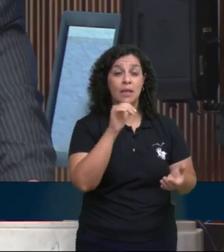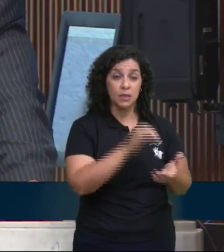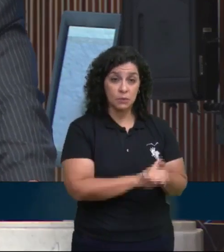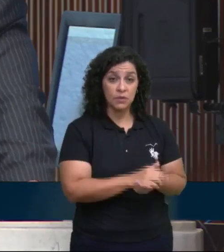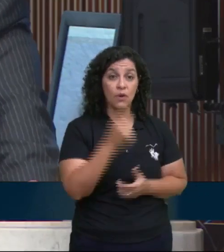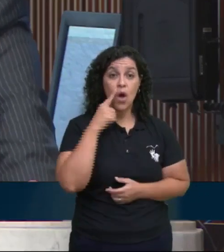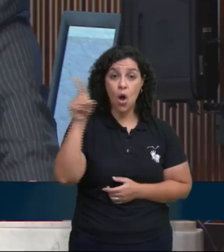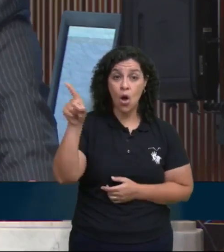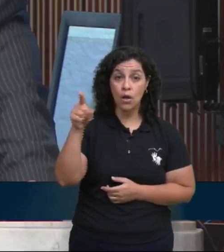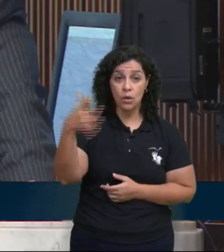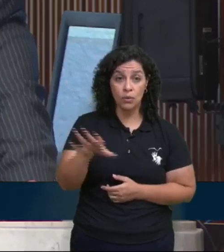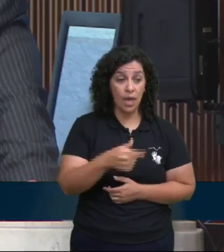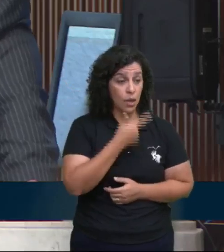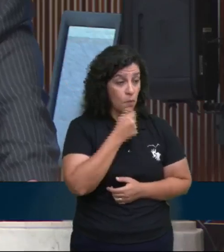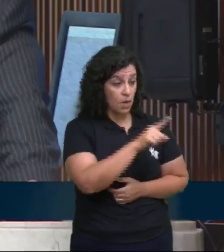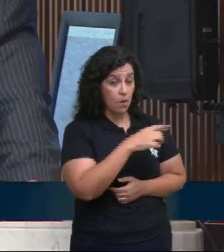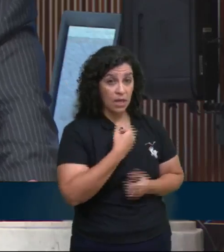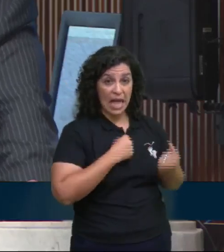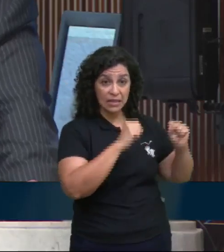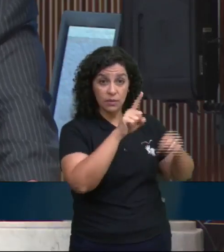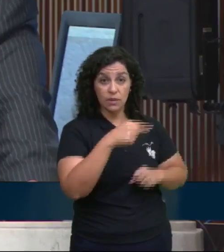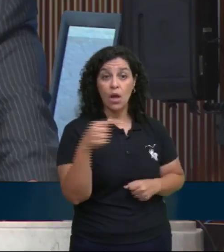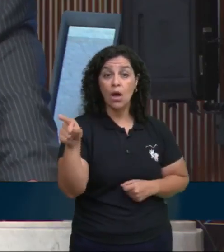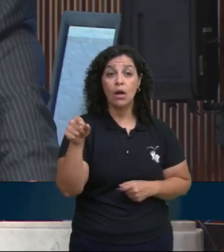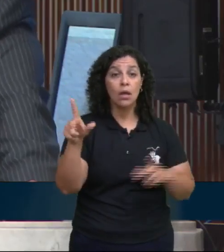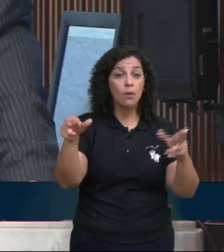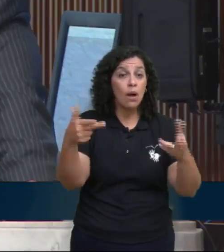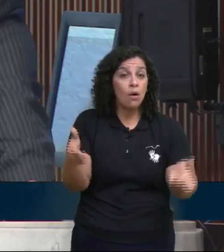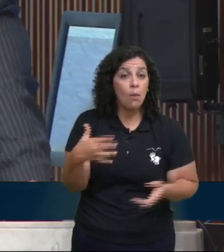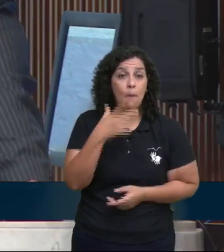aí, ó, depois você não quer que o menino reaja assim, ó como é que ele está agindo.